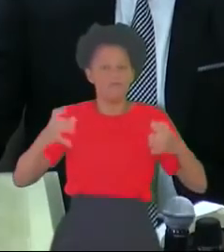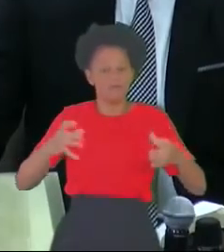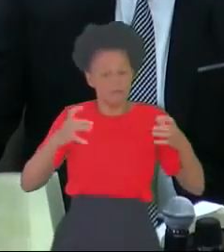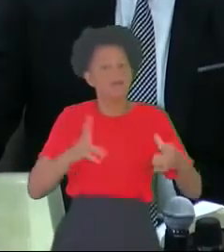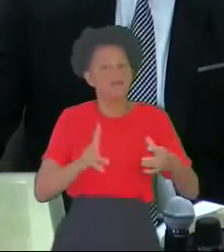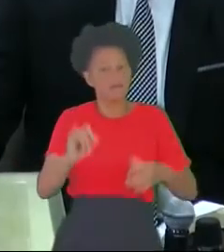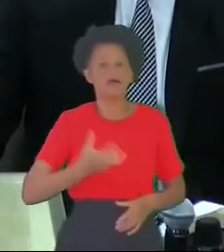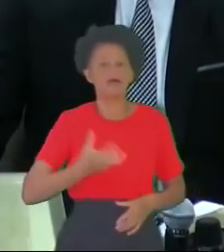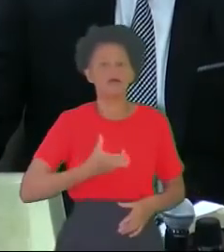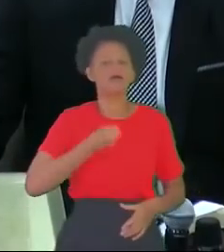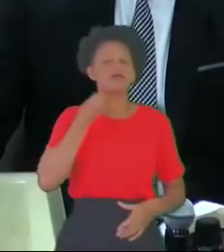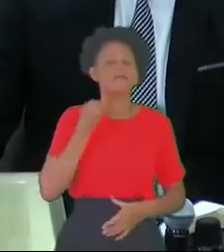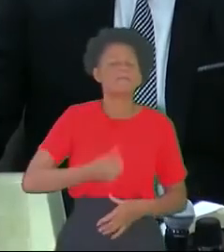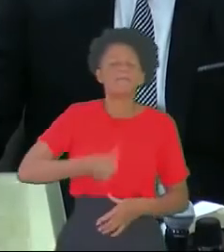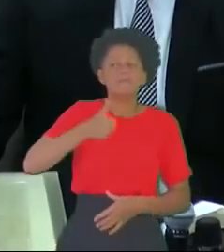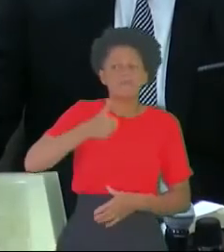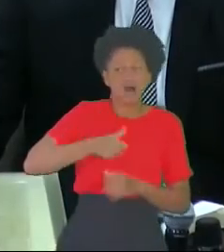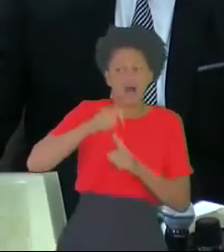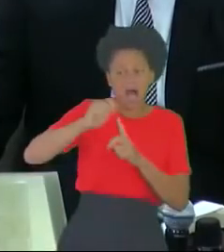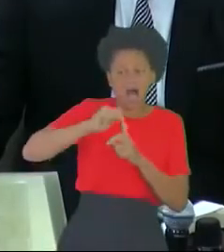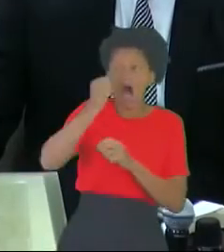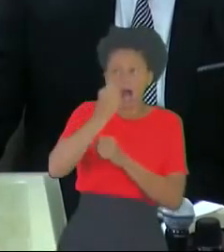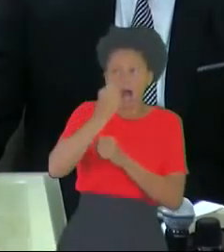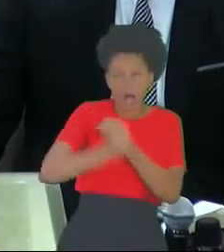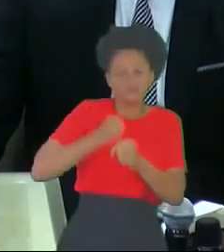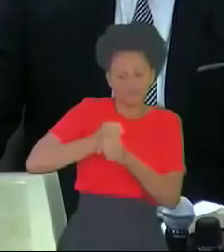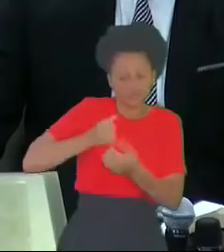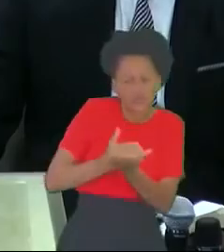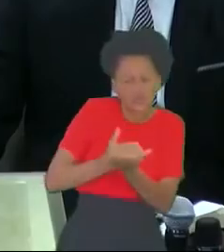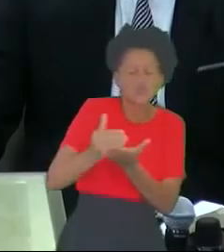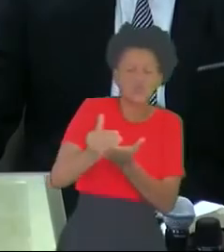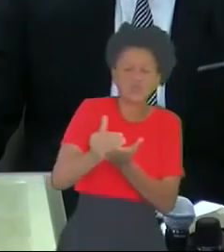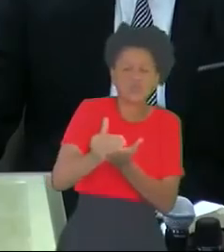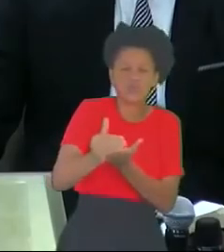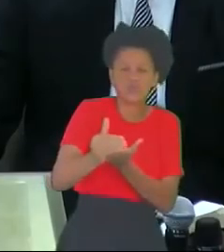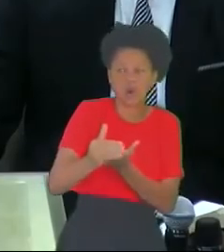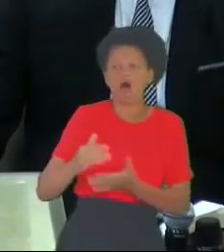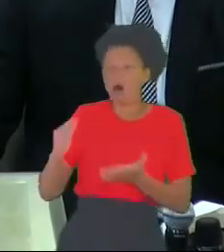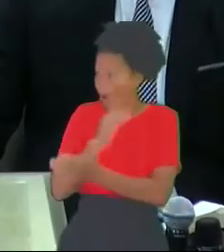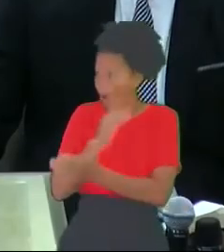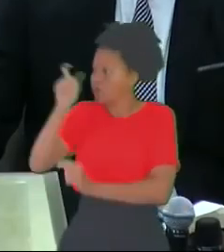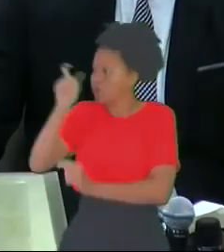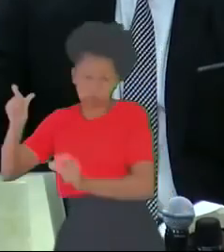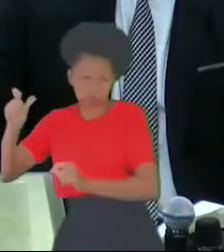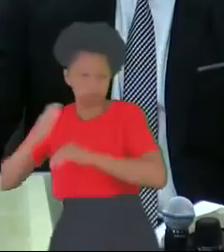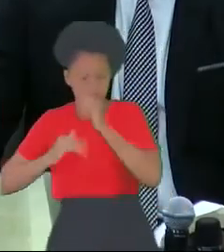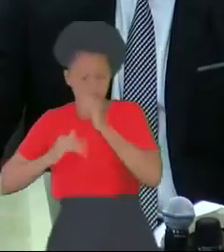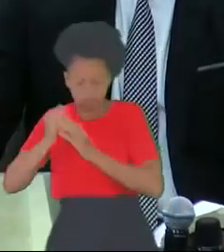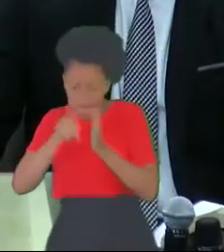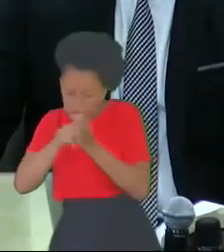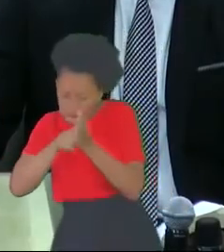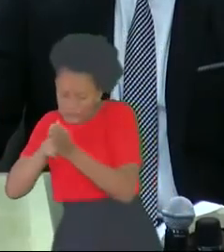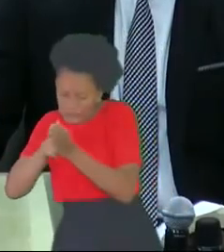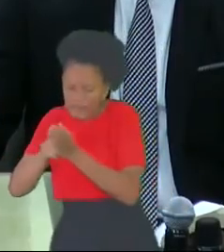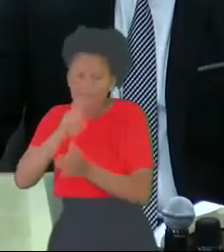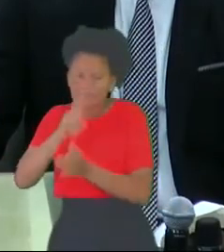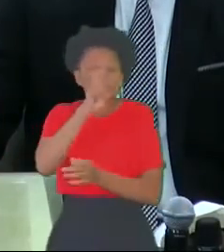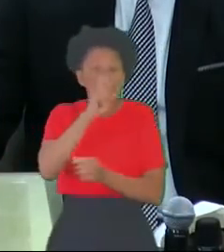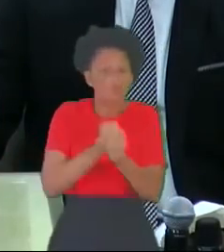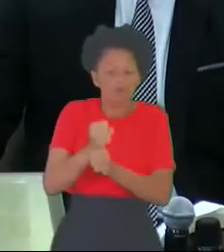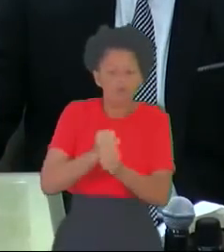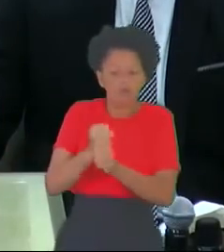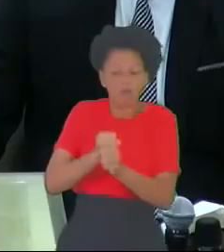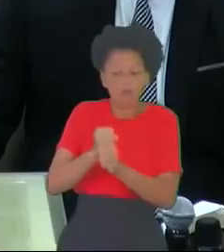Isso foi nos primeiros anos. Foi assim ou não foi, irmãos amados? Segundo os historiadores, nos primeiros 5 anos da igreja primitiva